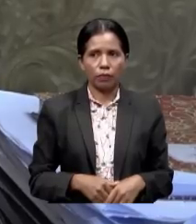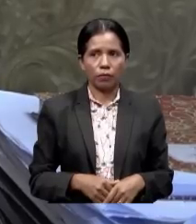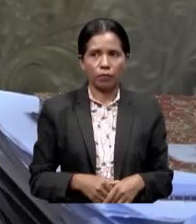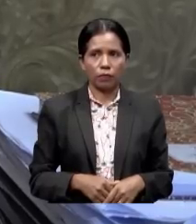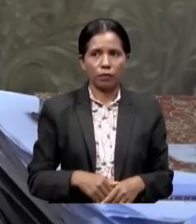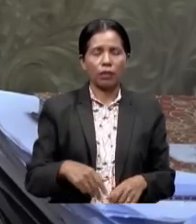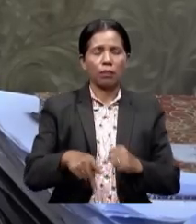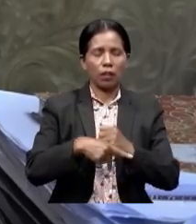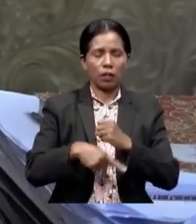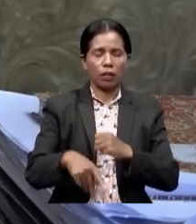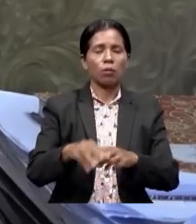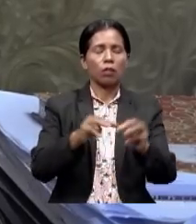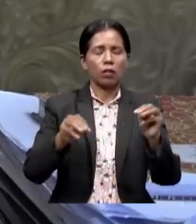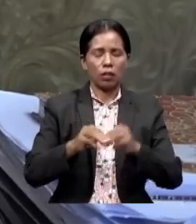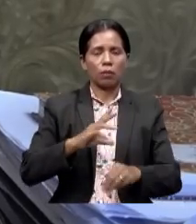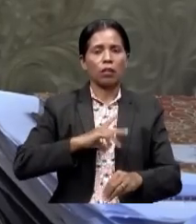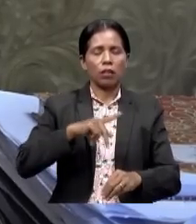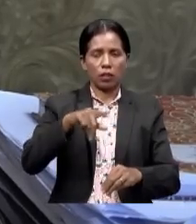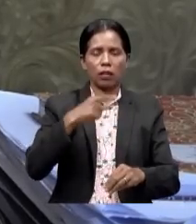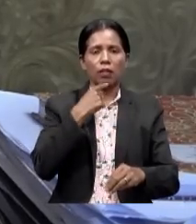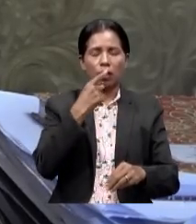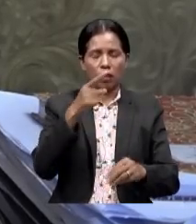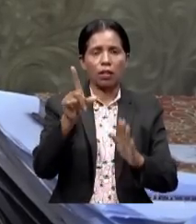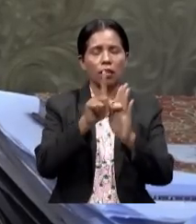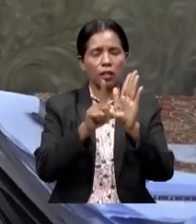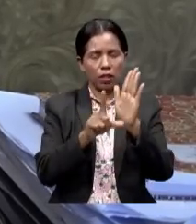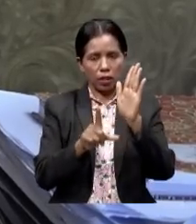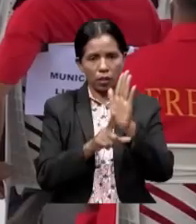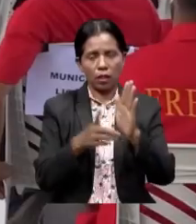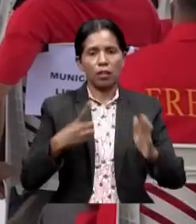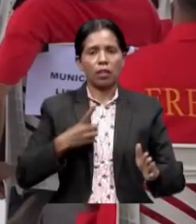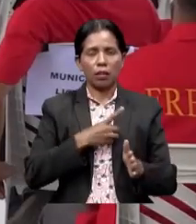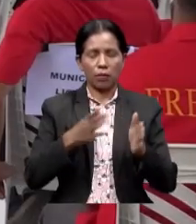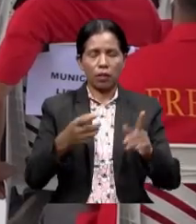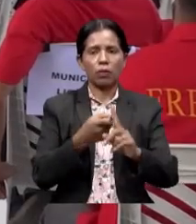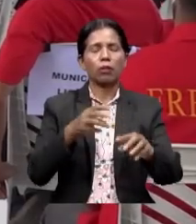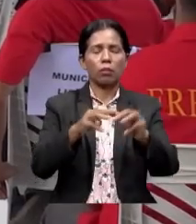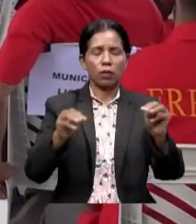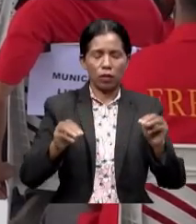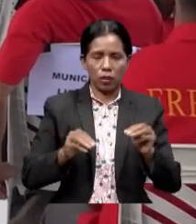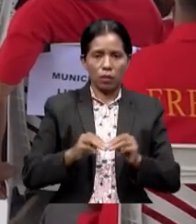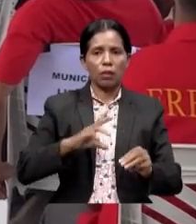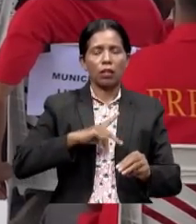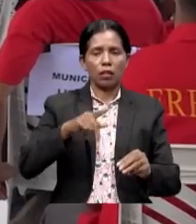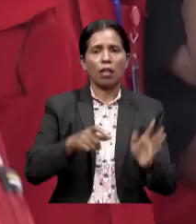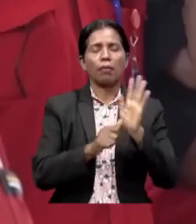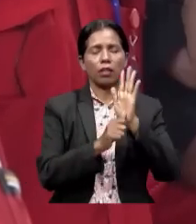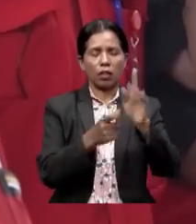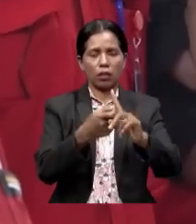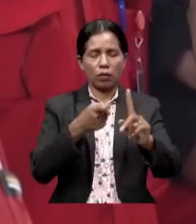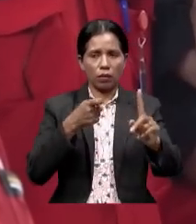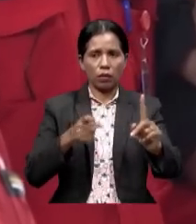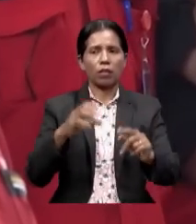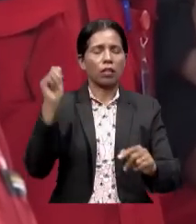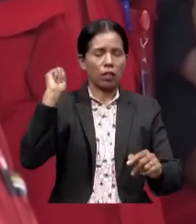Coronador Fretilin, município Liquiçá, Luiz Lobato Ateten, lista candidato a deputado do município Liquiçá, nebe apresenta o Comitê Central Fretilin, ba